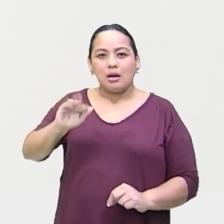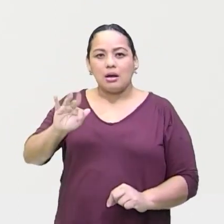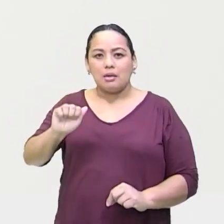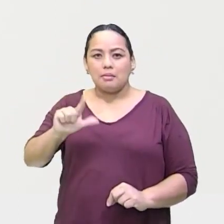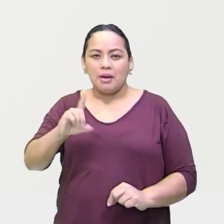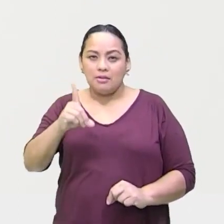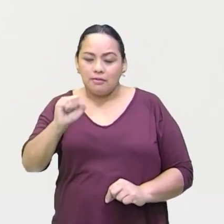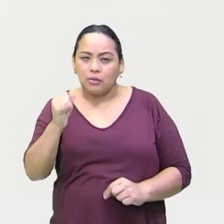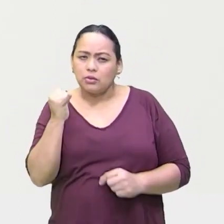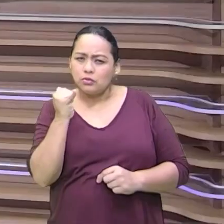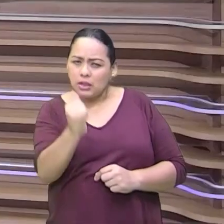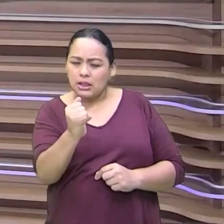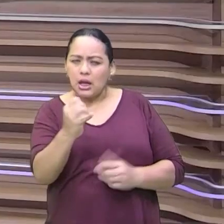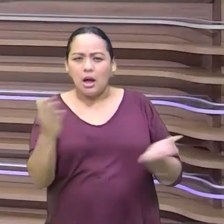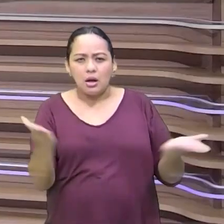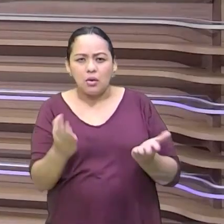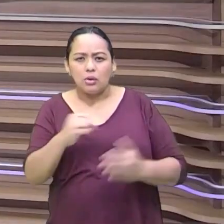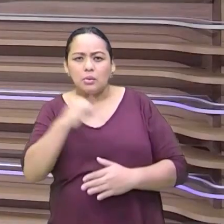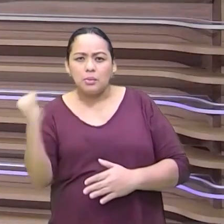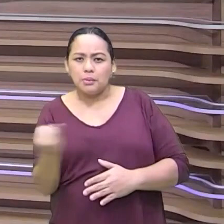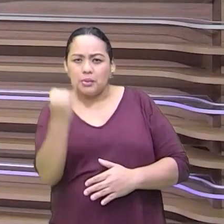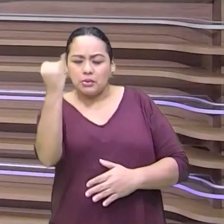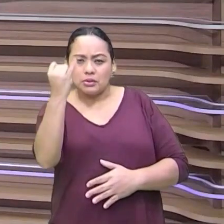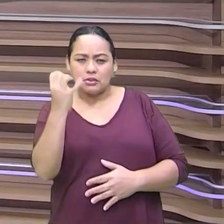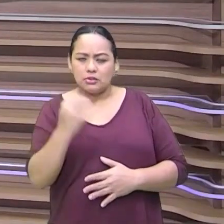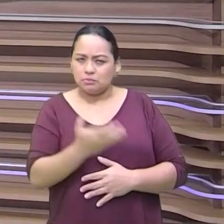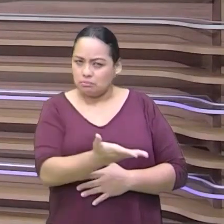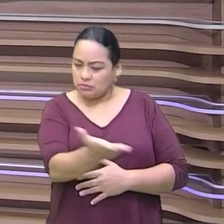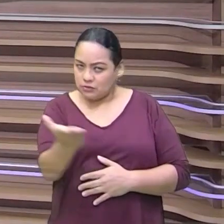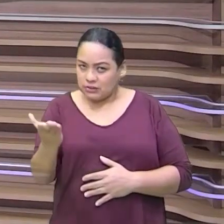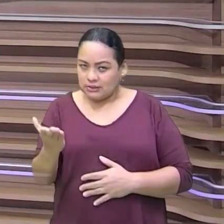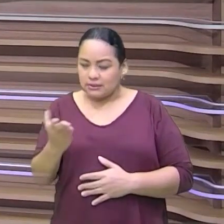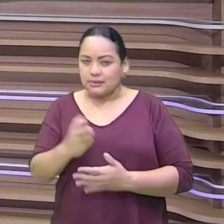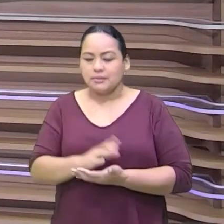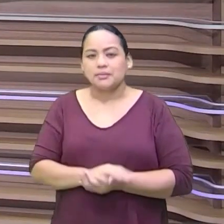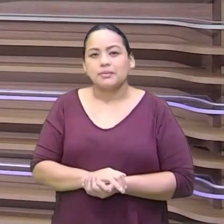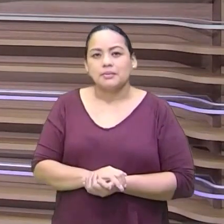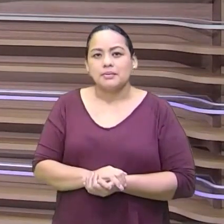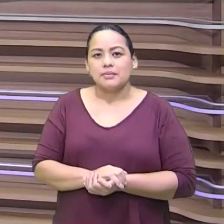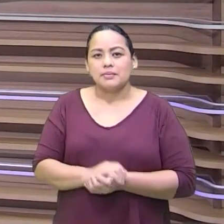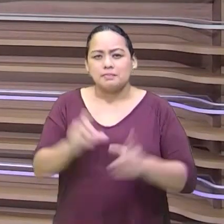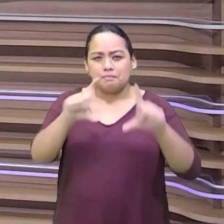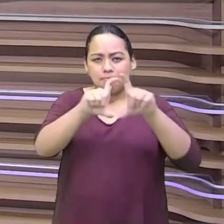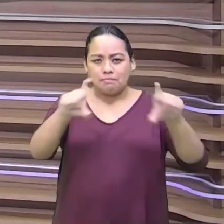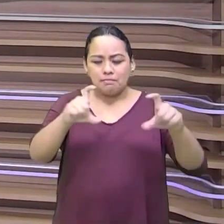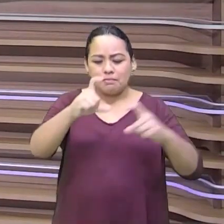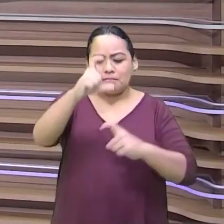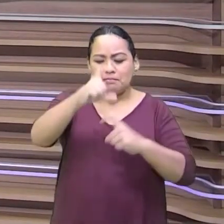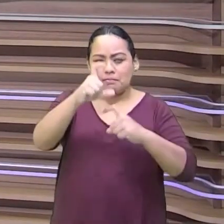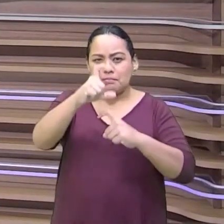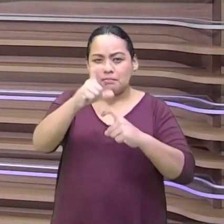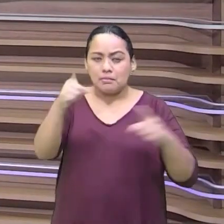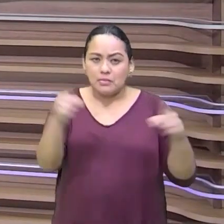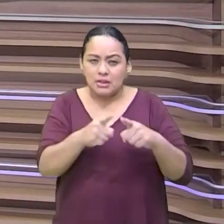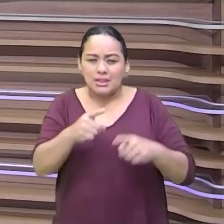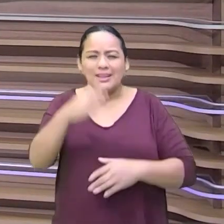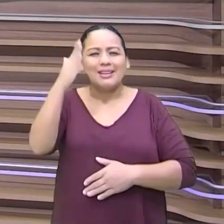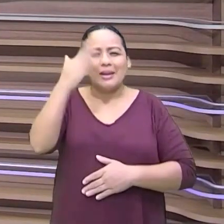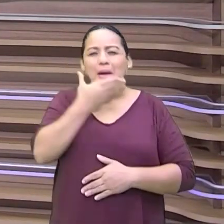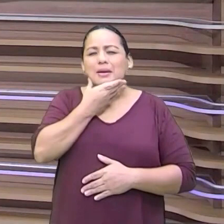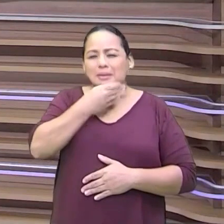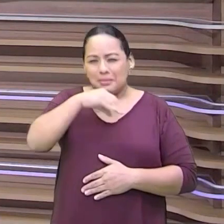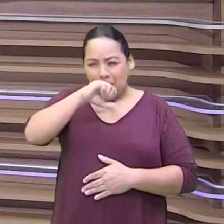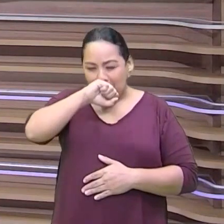importante, crianças. Vamos ouvir? Olha só. Tirinhas. Eu tenho certeza que seu pai, sua